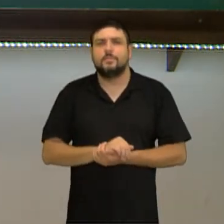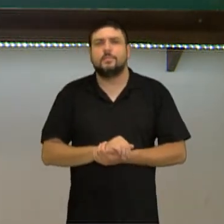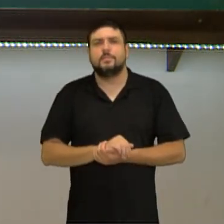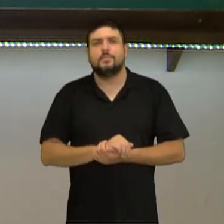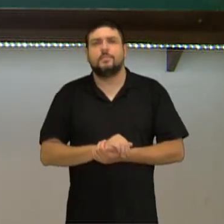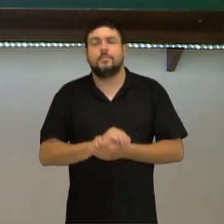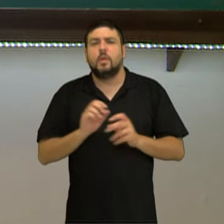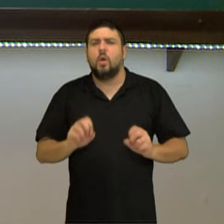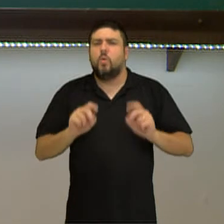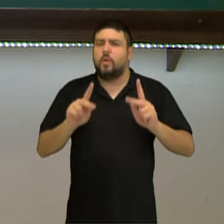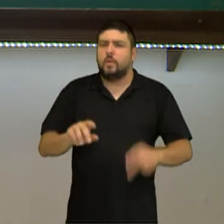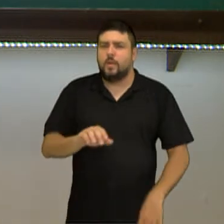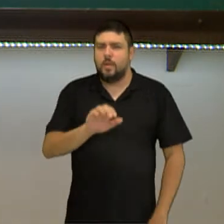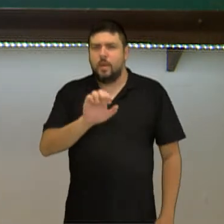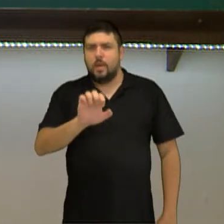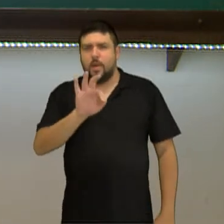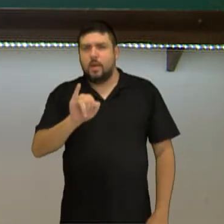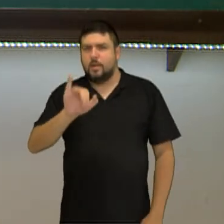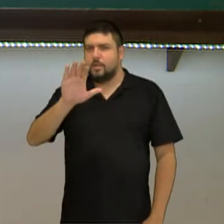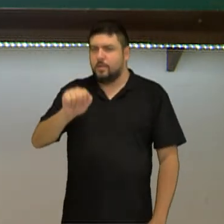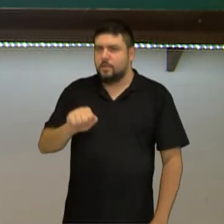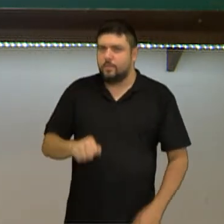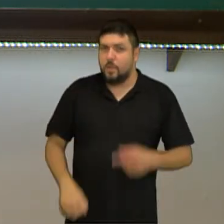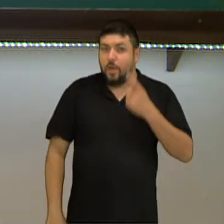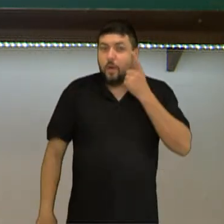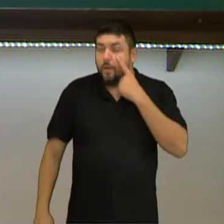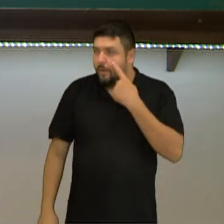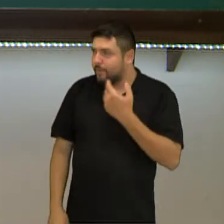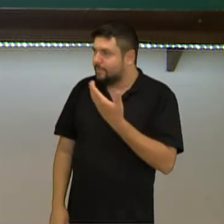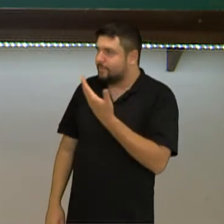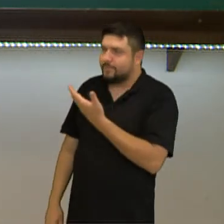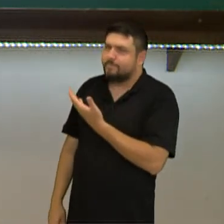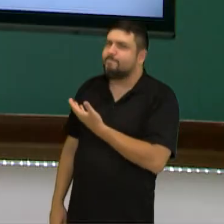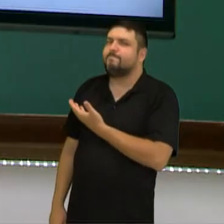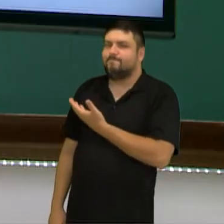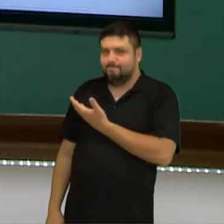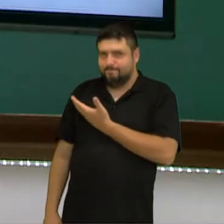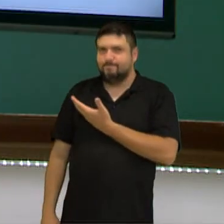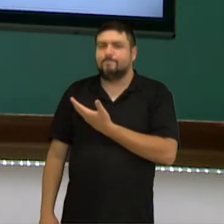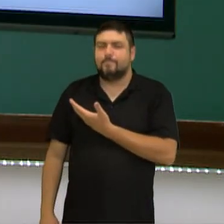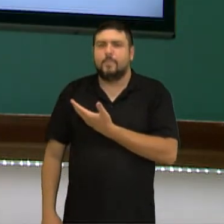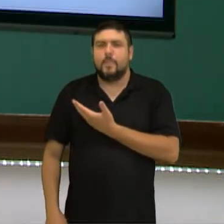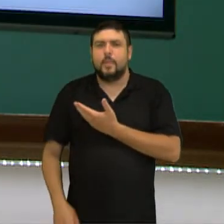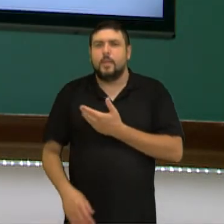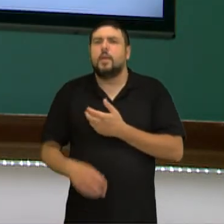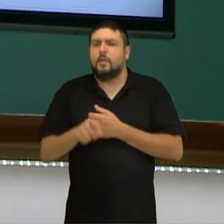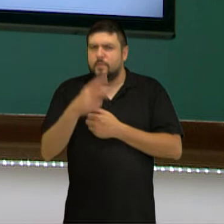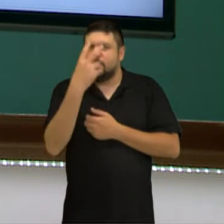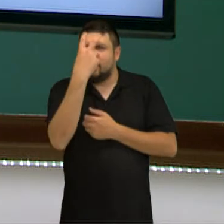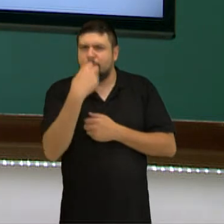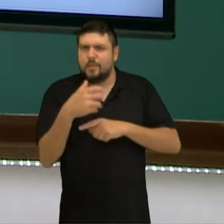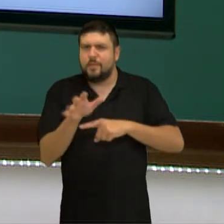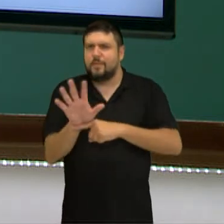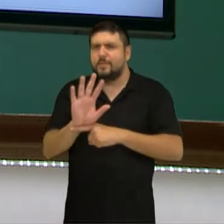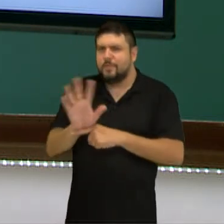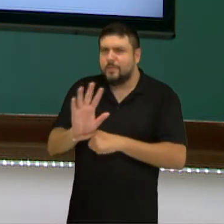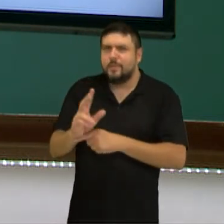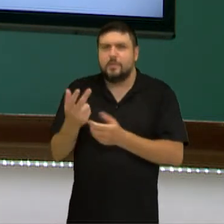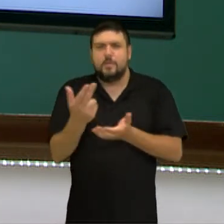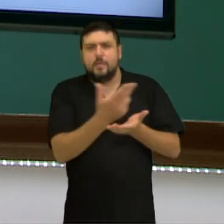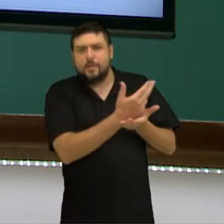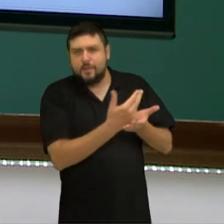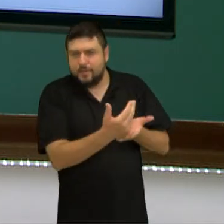moral e ética, essa cena que está na imagem para você aí do lado esquerdo, você provavelmente já viu em filmes, seriados, em